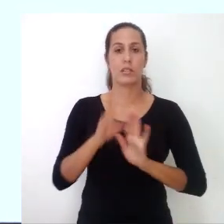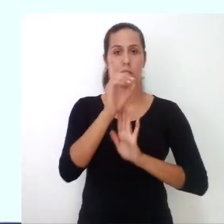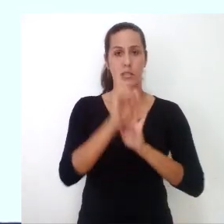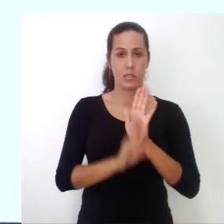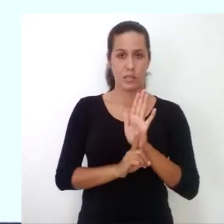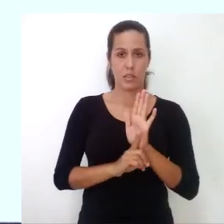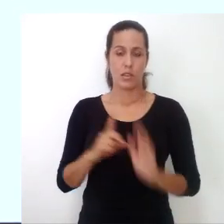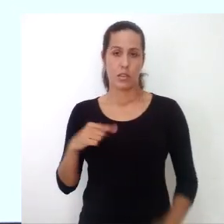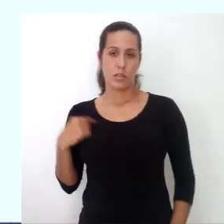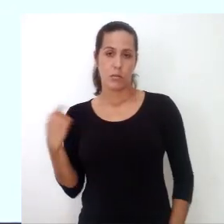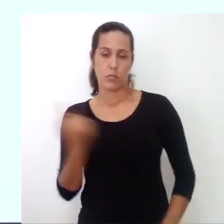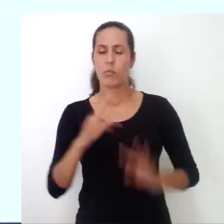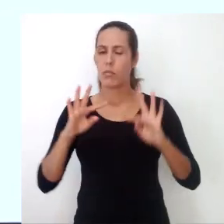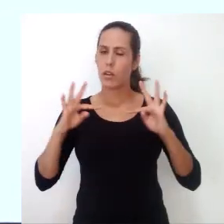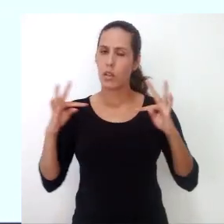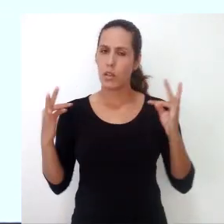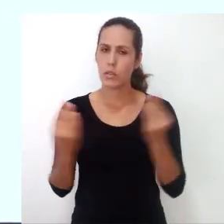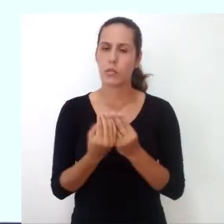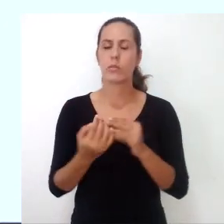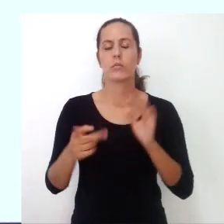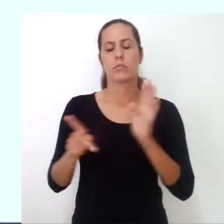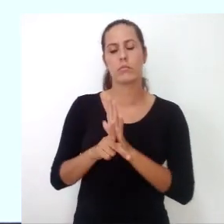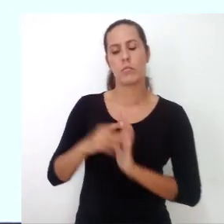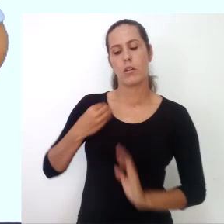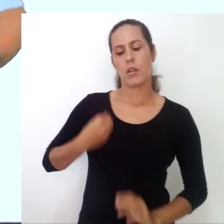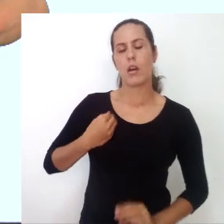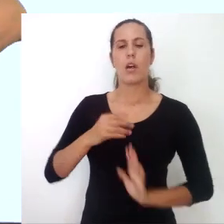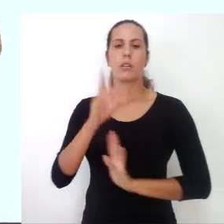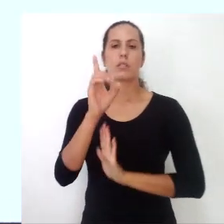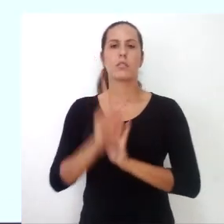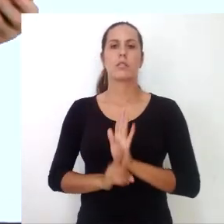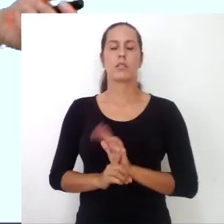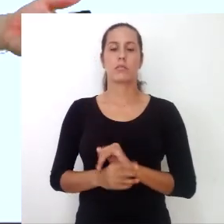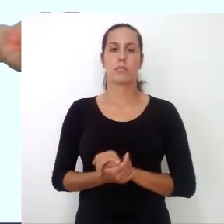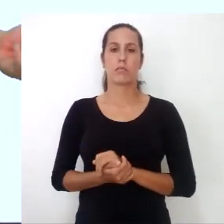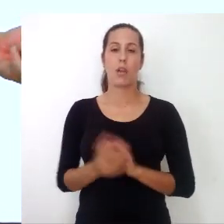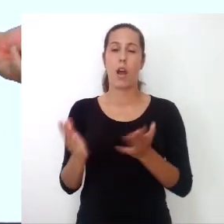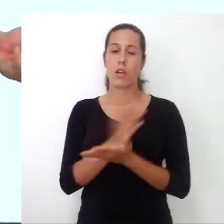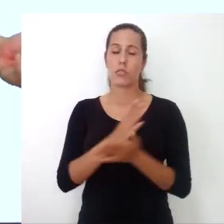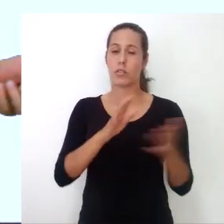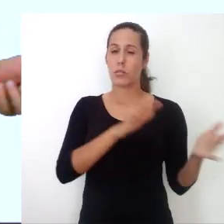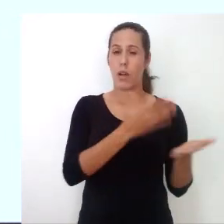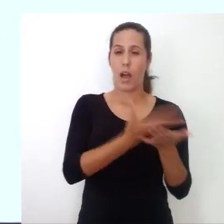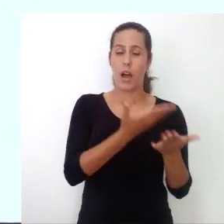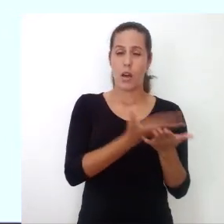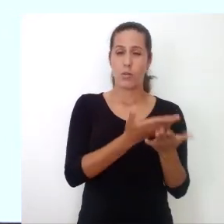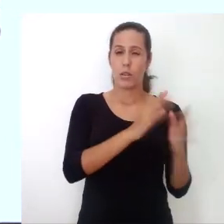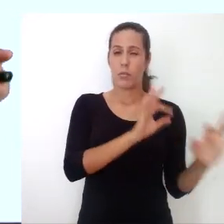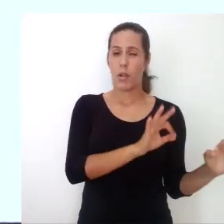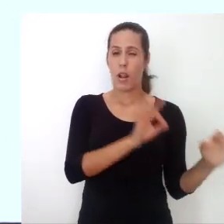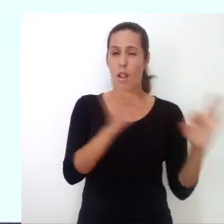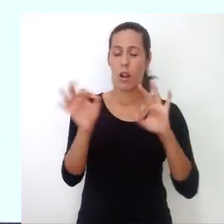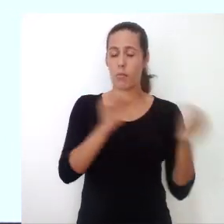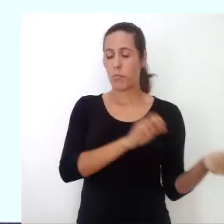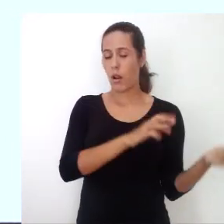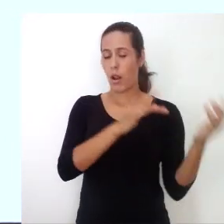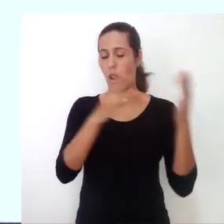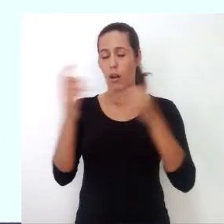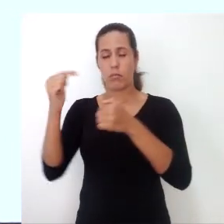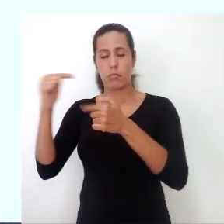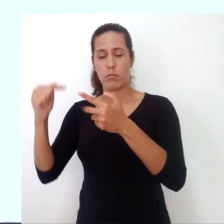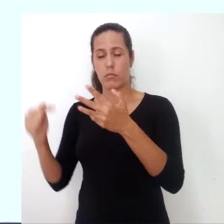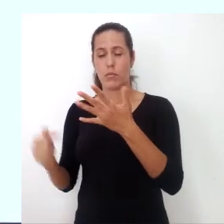a dignidade. Nós vimos aqui, rapidamente, vários direitos, certo? E várias necessidades